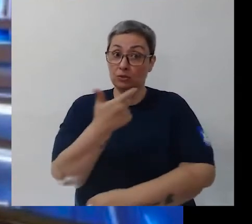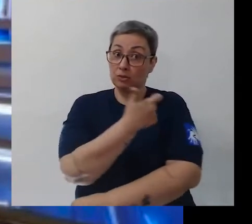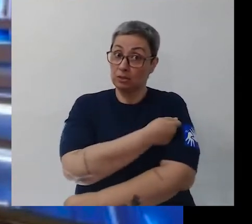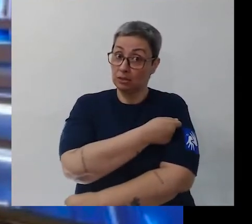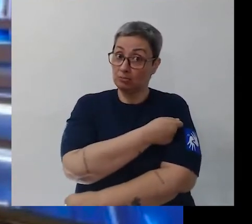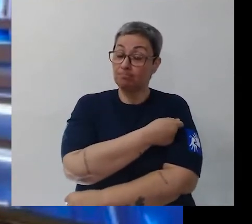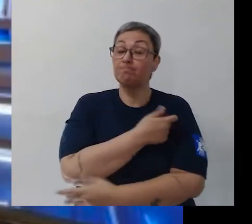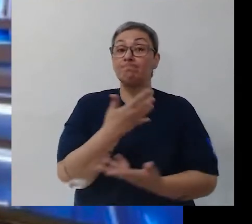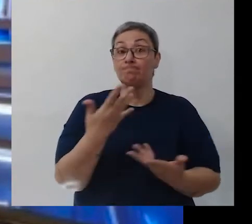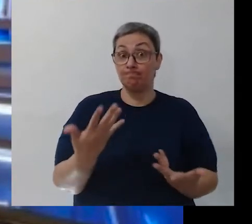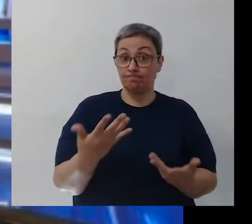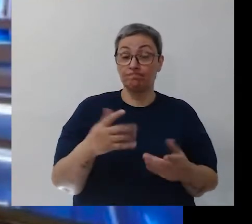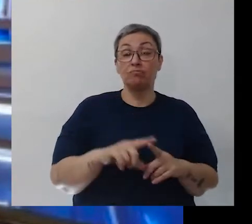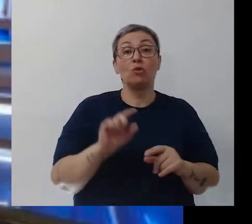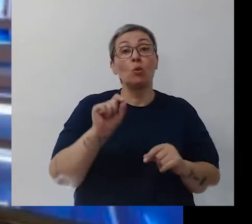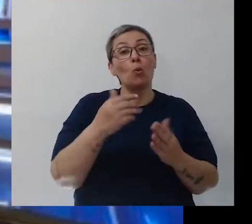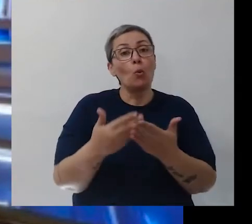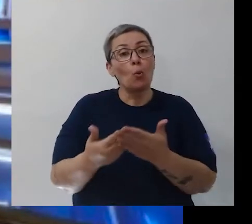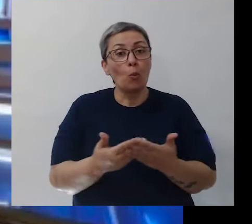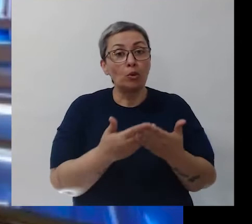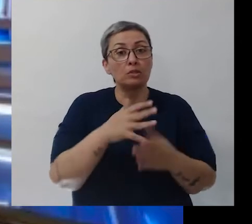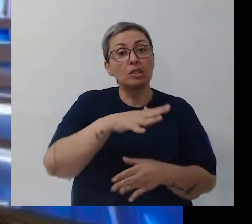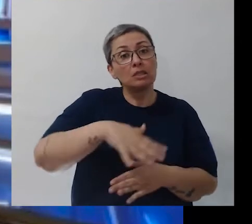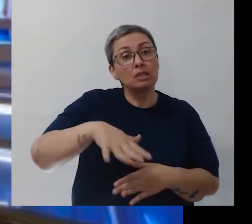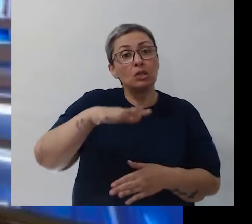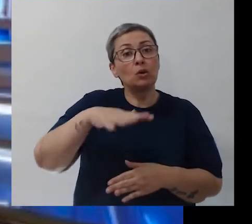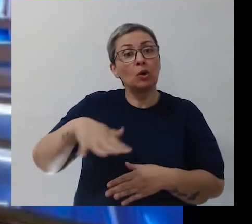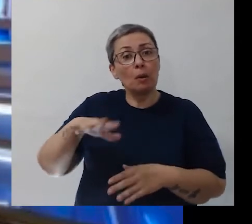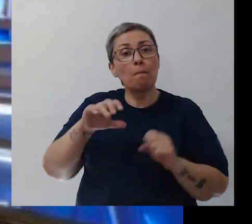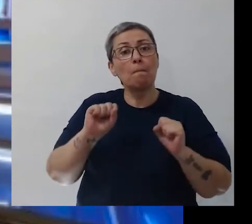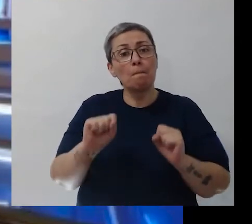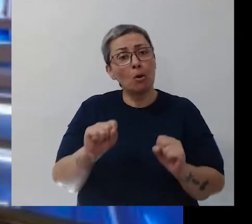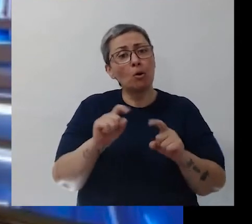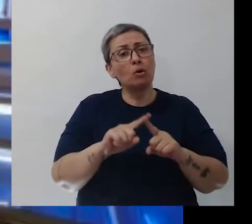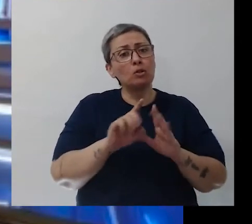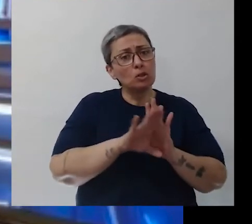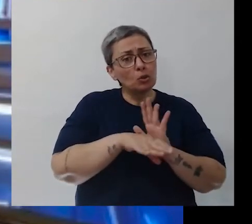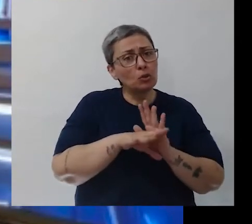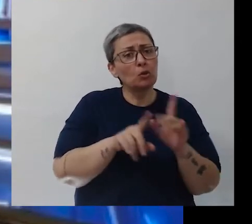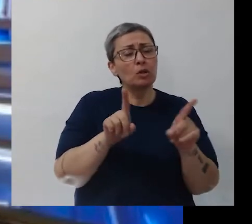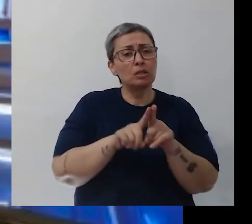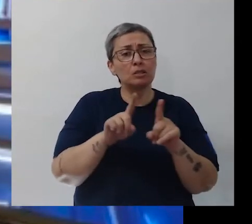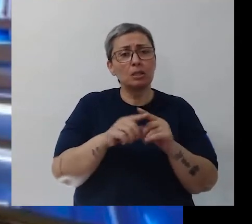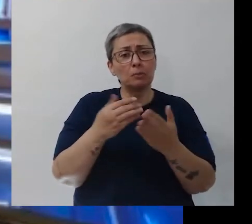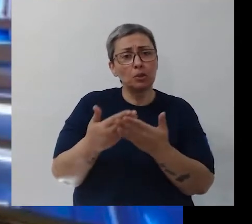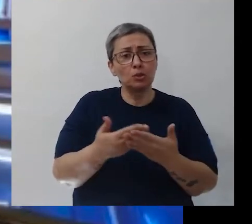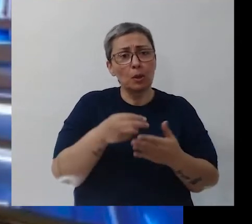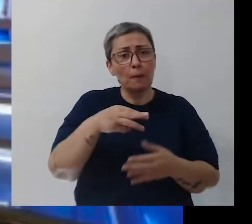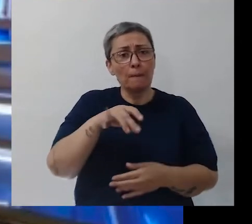ok? O estudo dos territórios pode ser definido também como estudo do